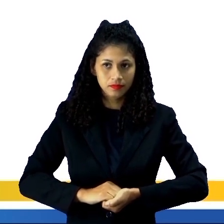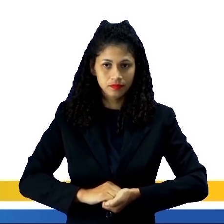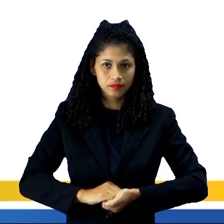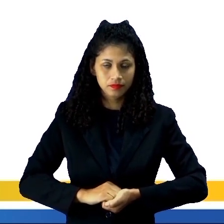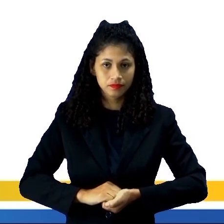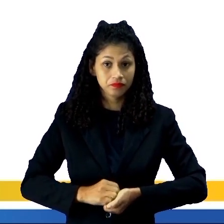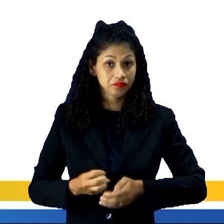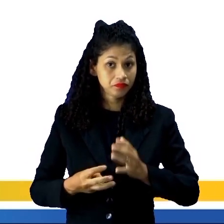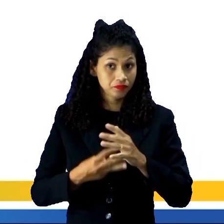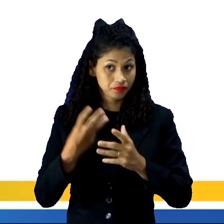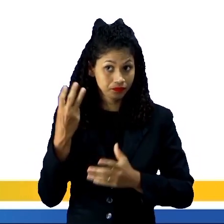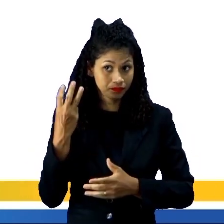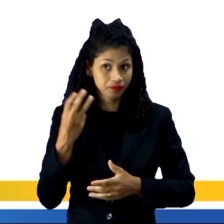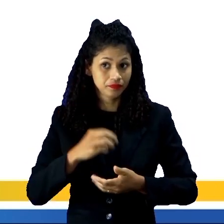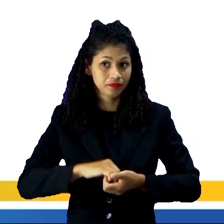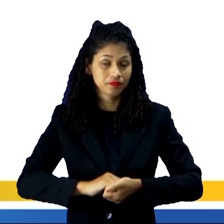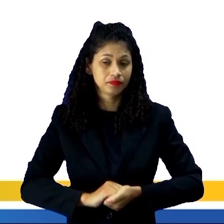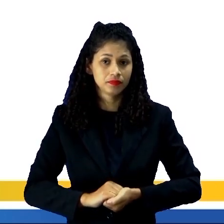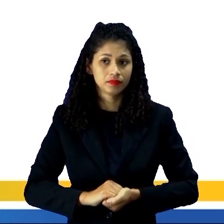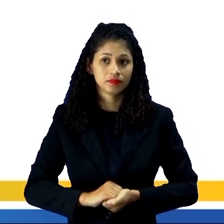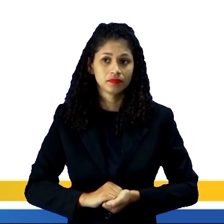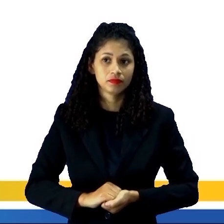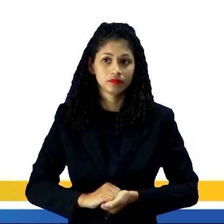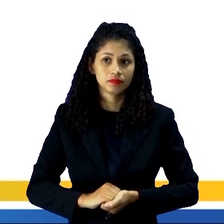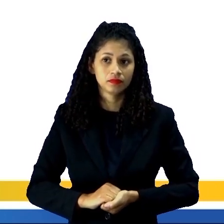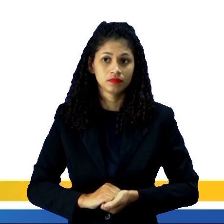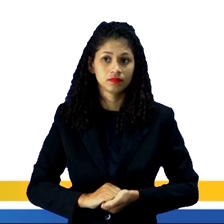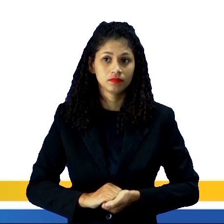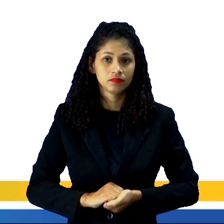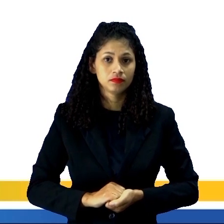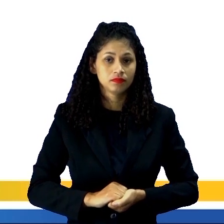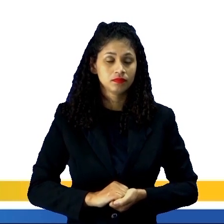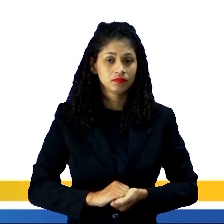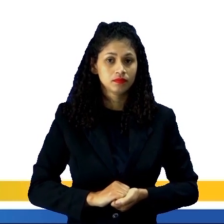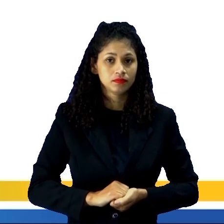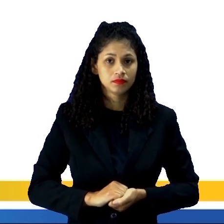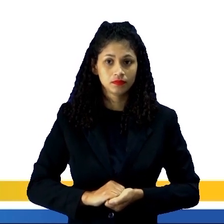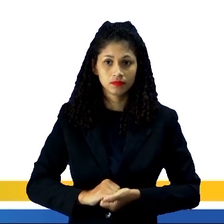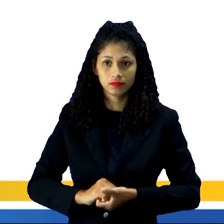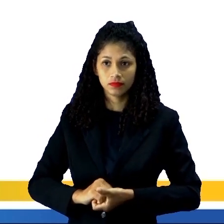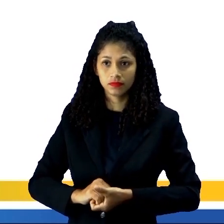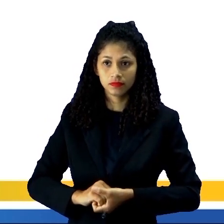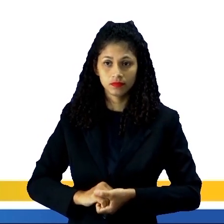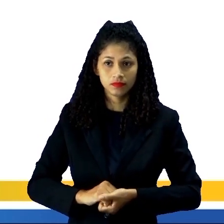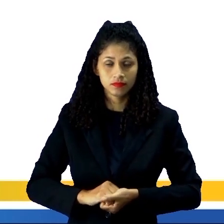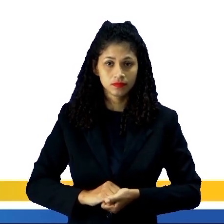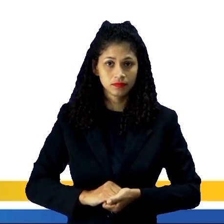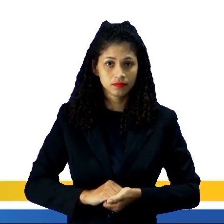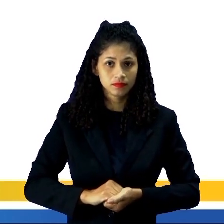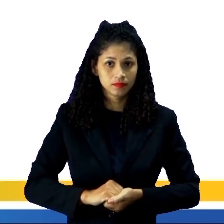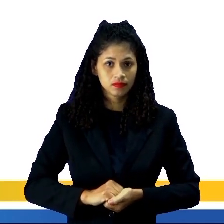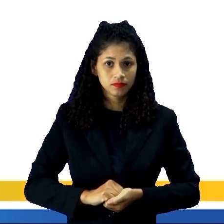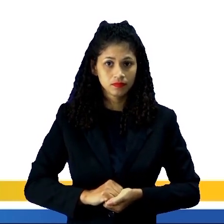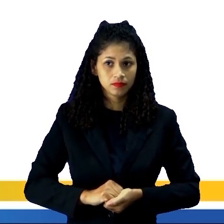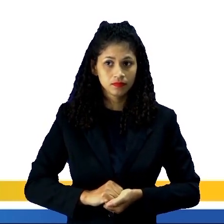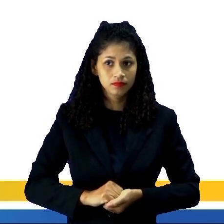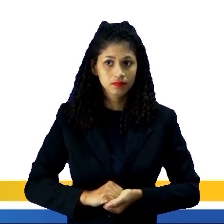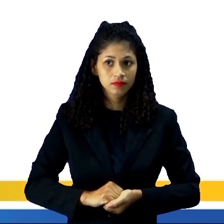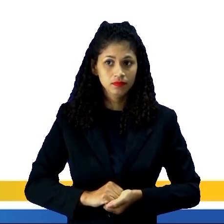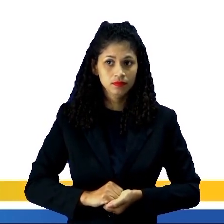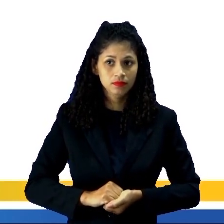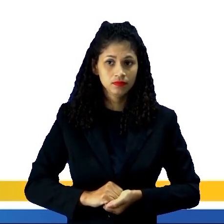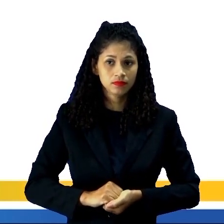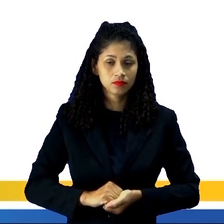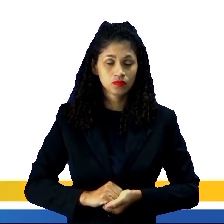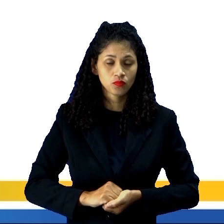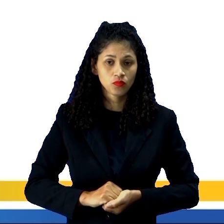Frase número 3. The train goes to Madrid, leaves from platform 2.